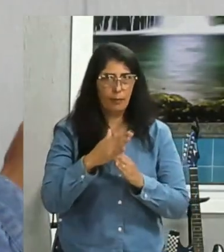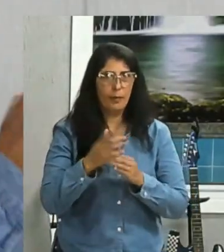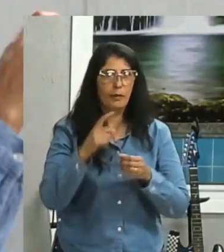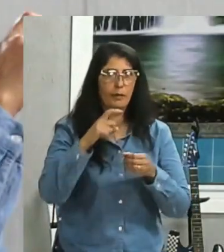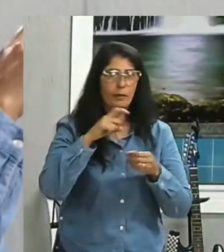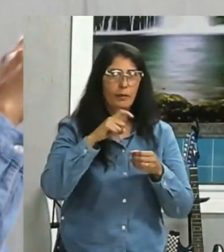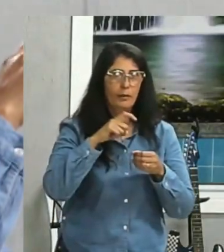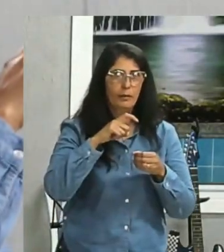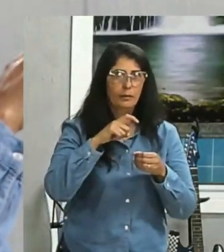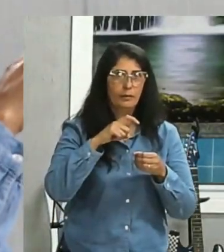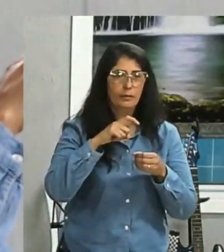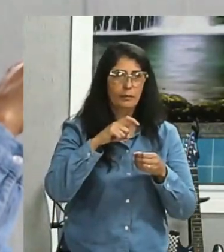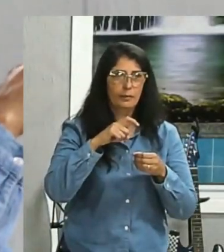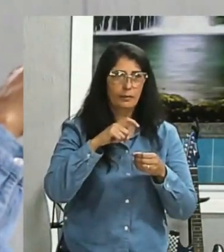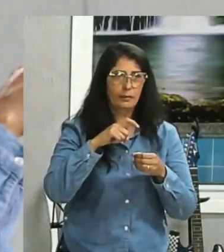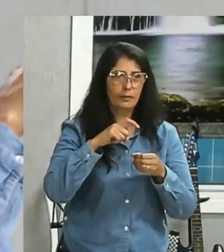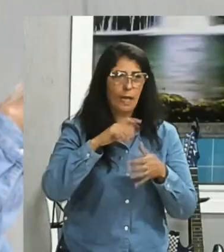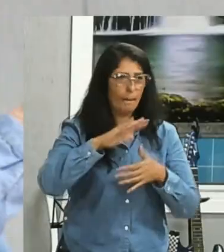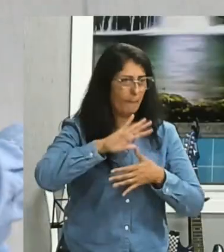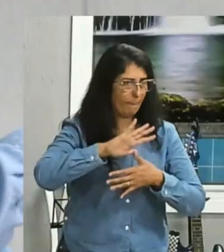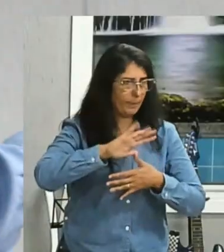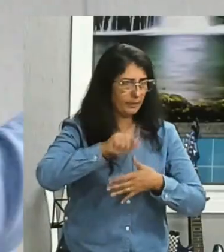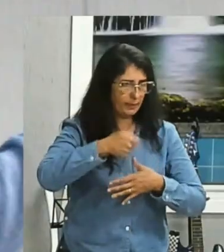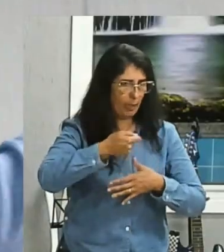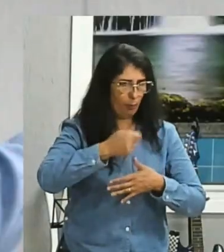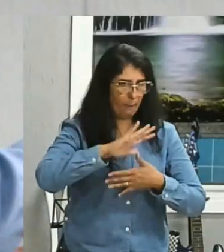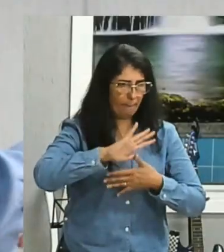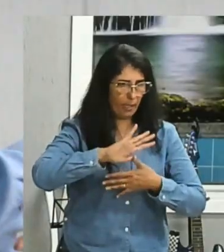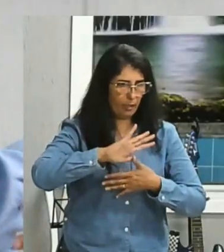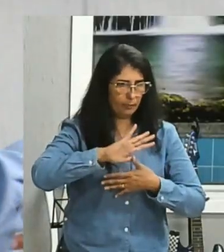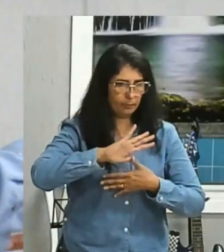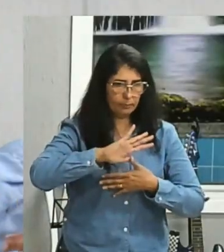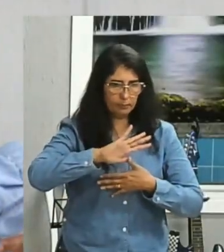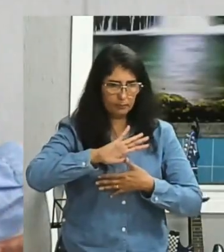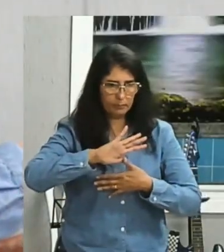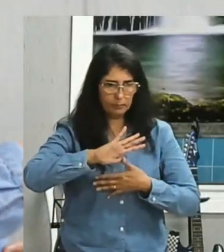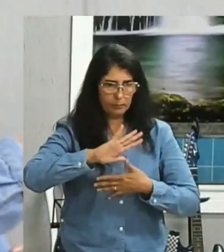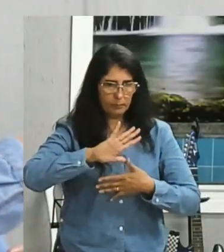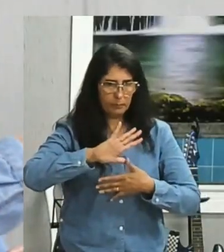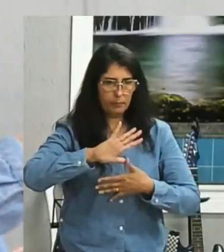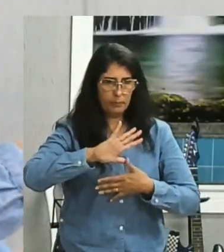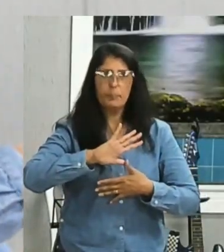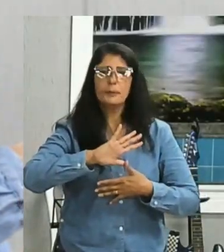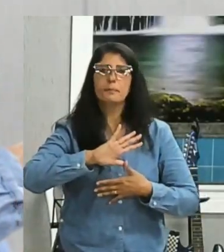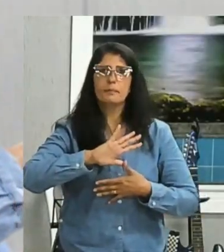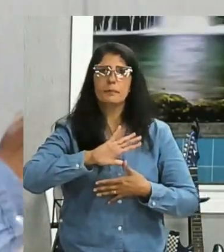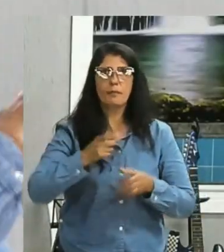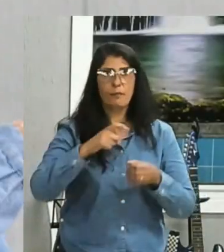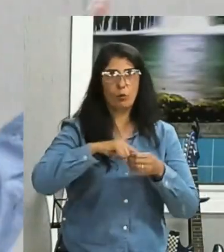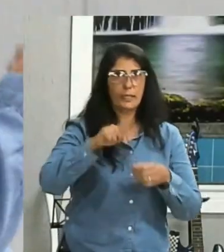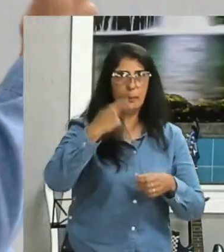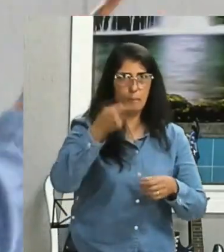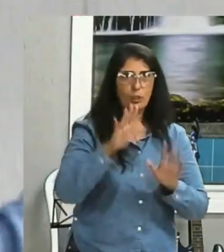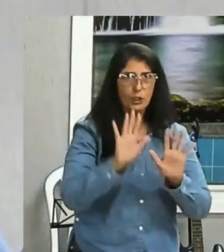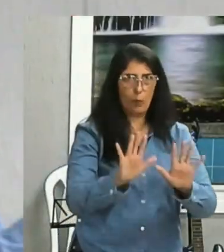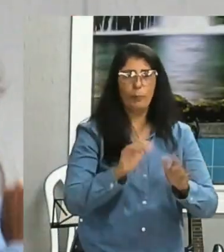frente, tá, irmã? Eu vou voltar nesse mapa quando falar sobre as igrejas, que eu acho que vai ser mais